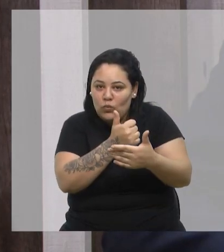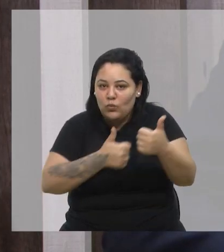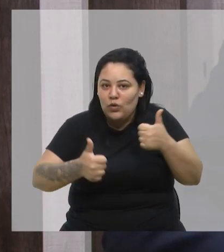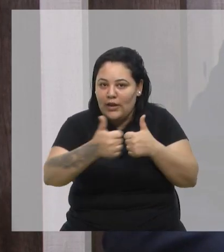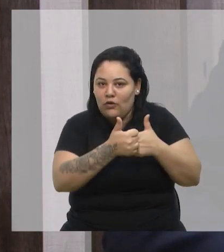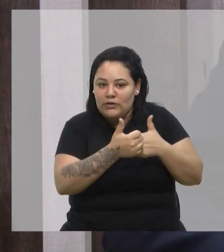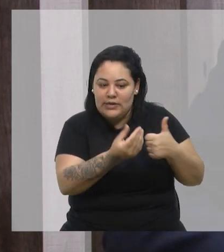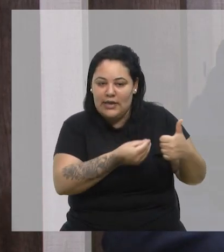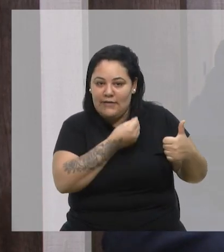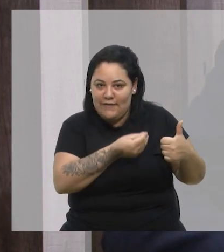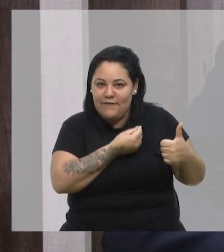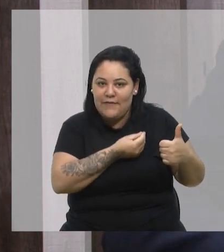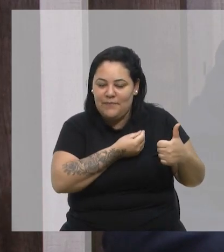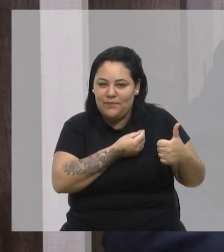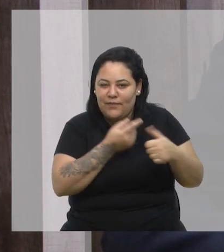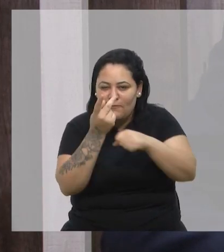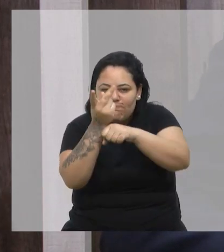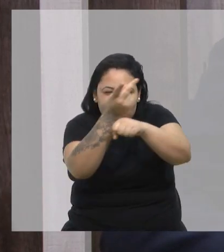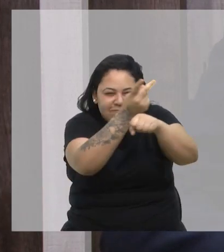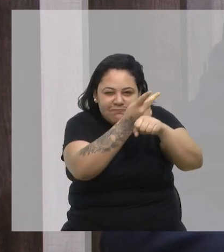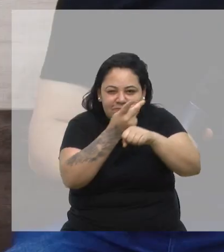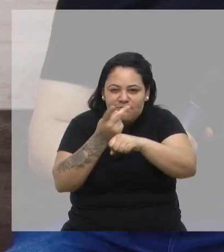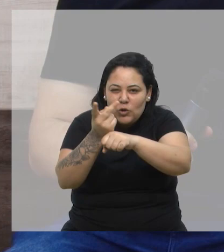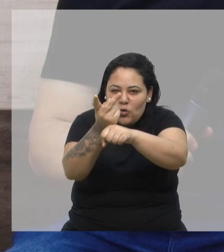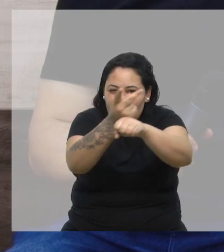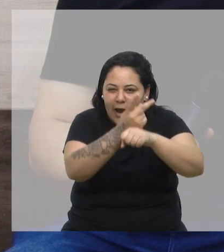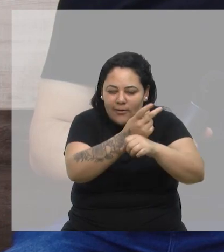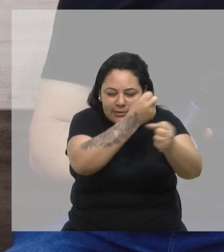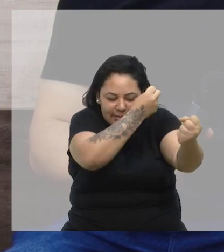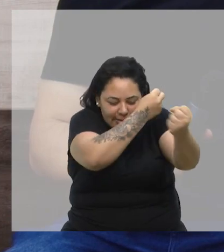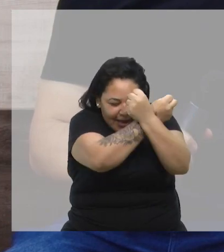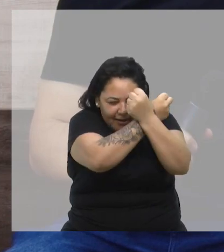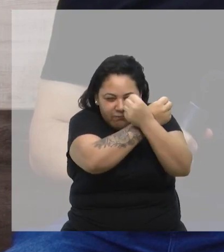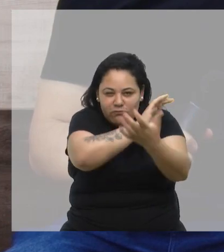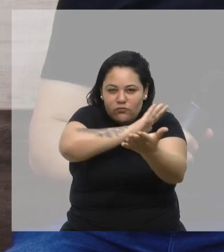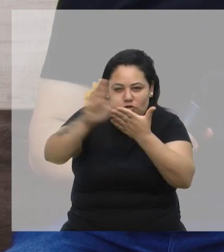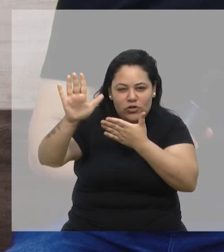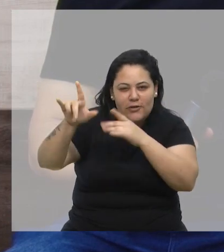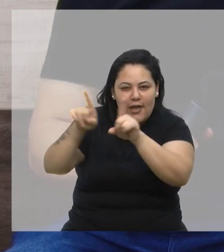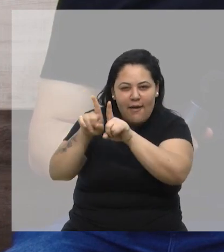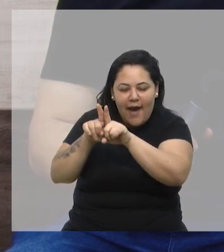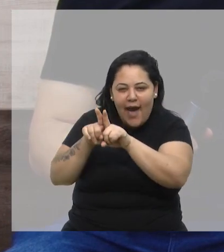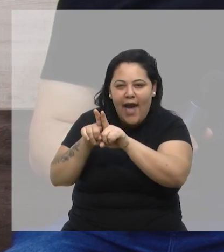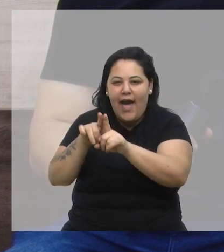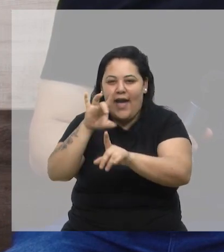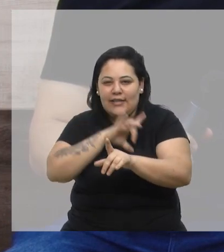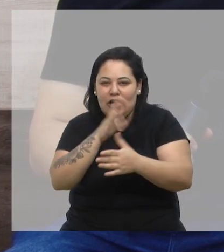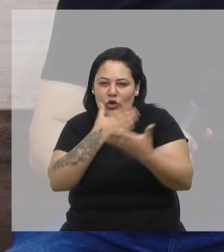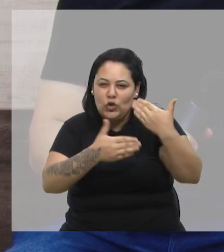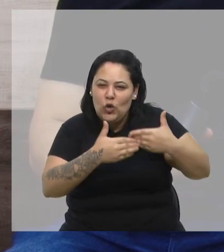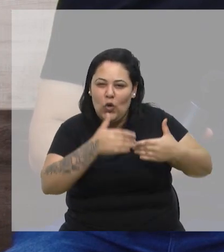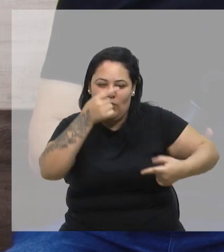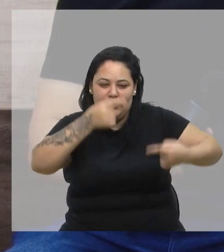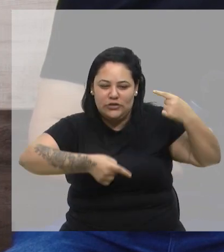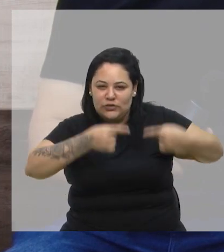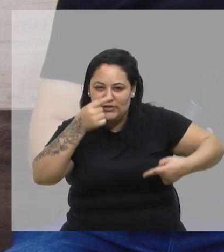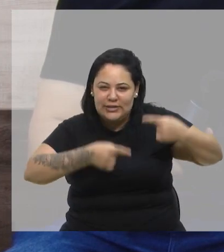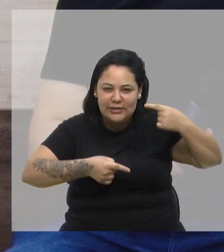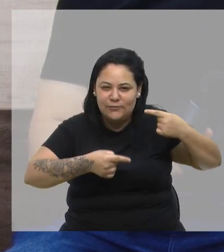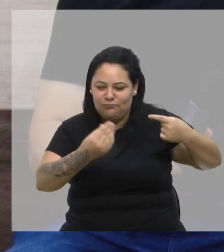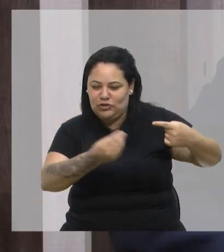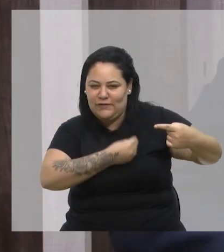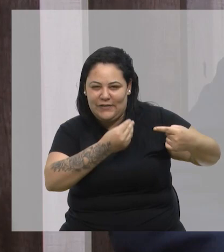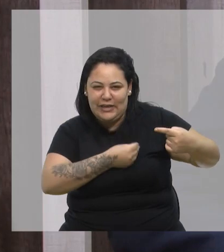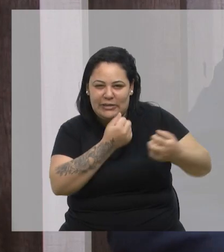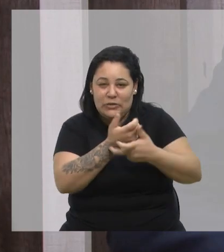um protagonista que vive de caçar escravos fugidos, digamos assim. E aí é todo